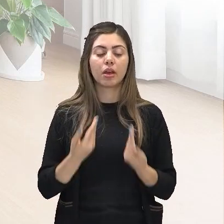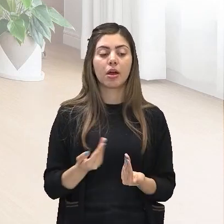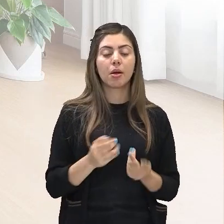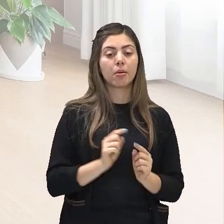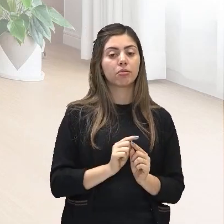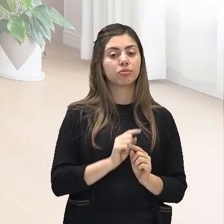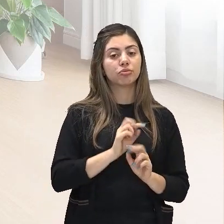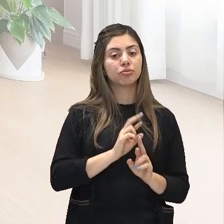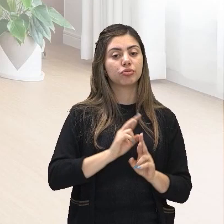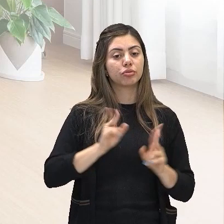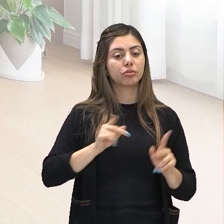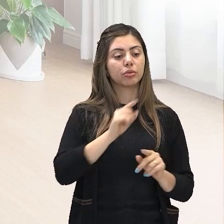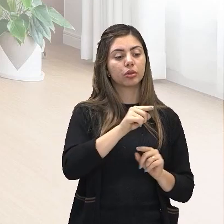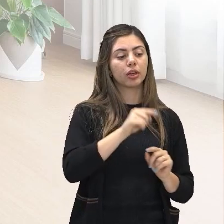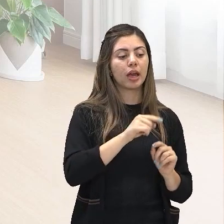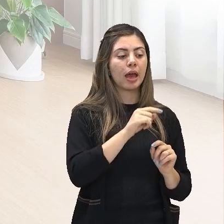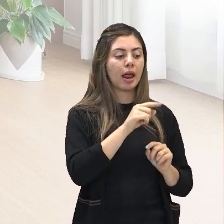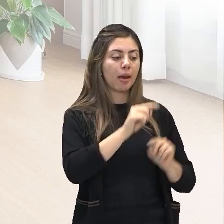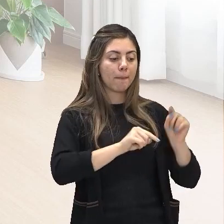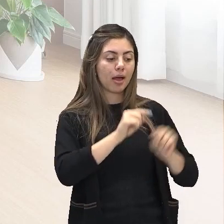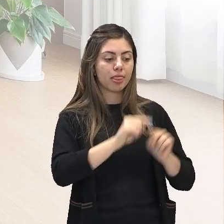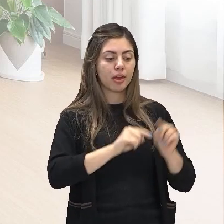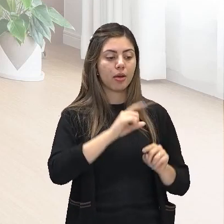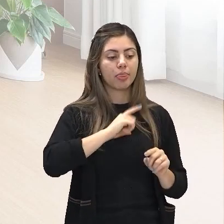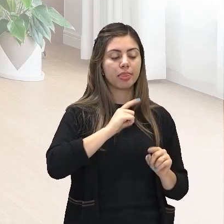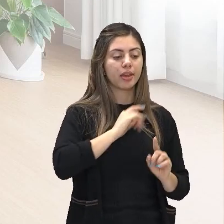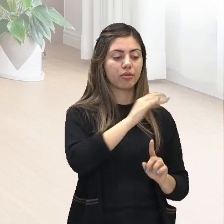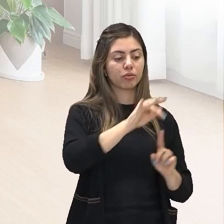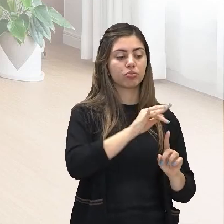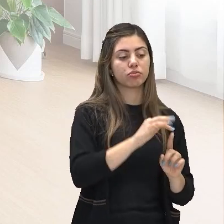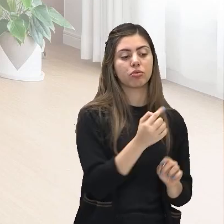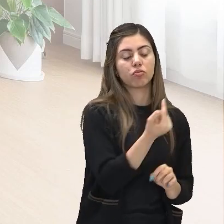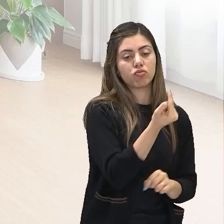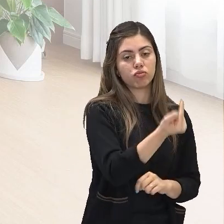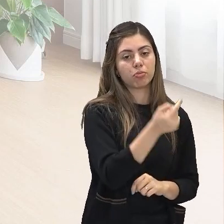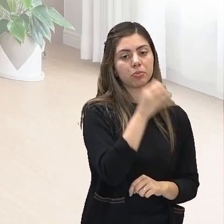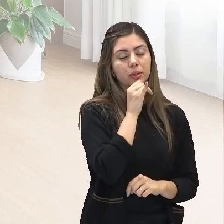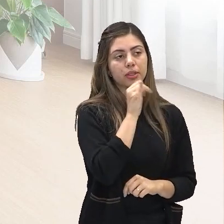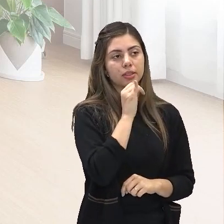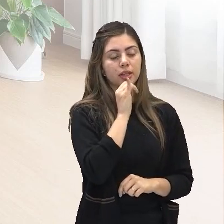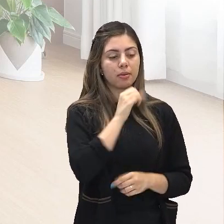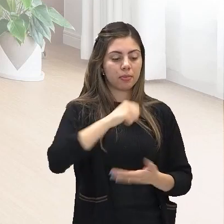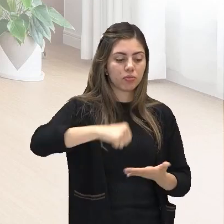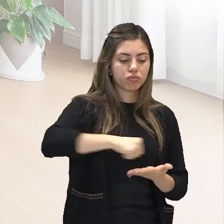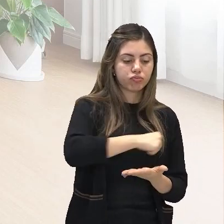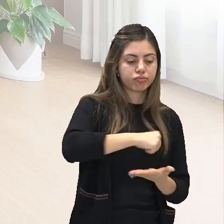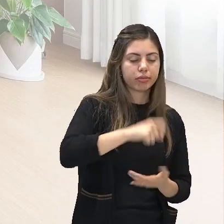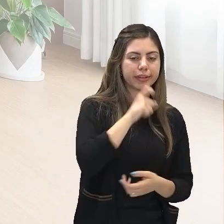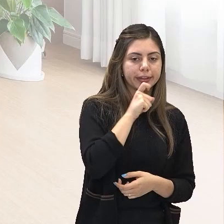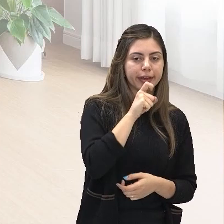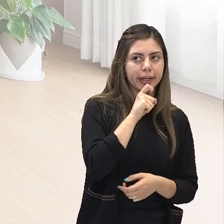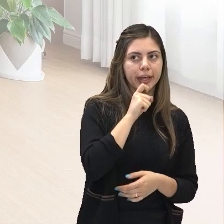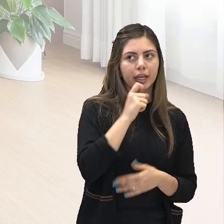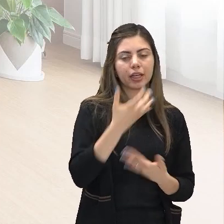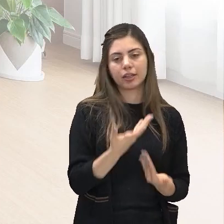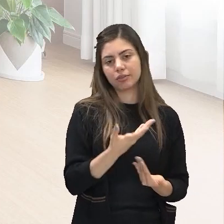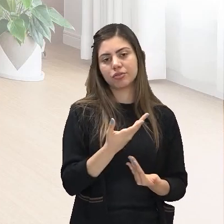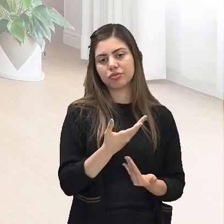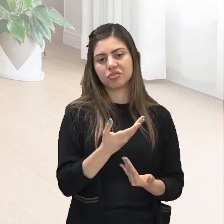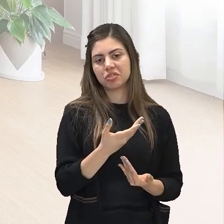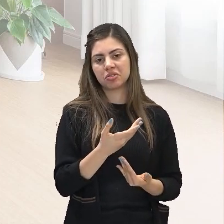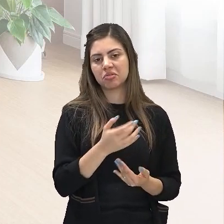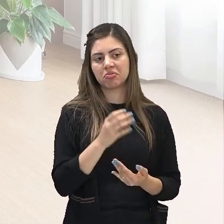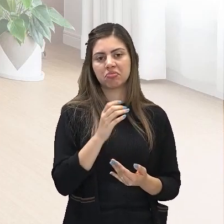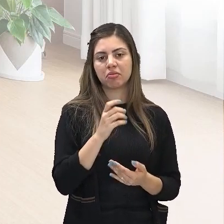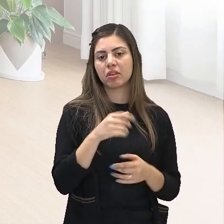elétrico, né? Ele tem ali somente uma função que é de aquecer, né? Ou de ligar um motor, por exemplo, como o ferro de passar. Então, a